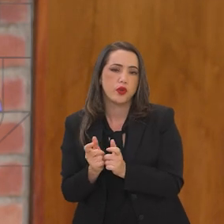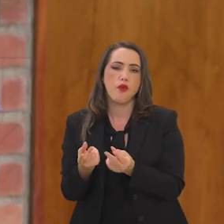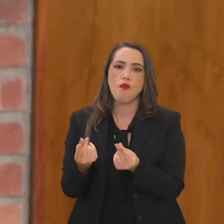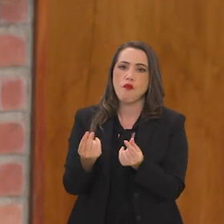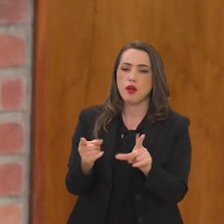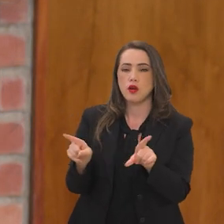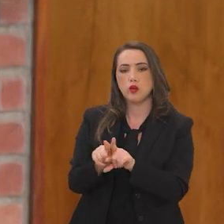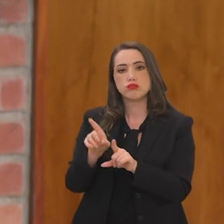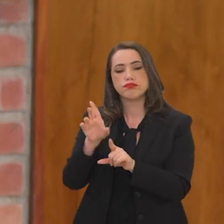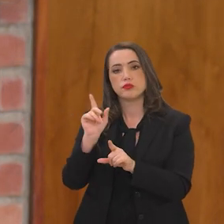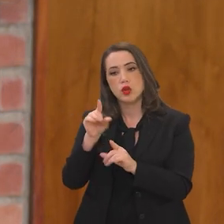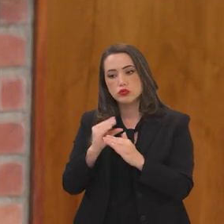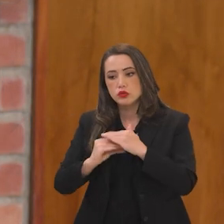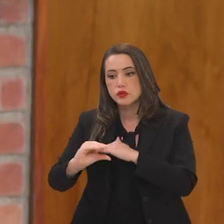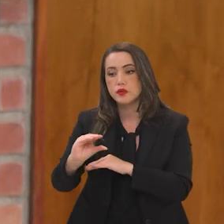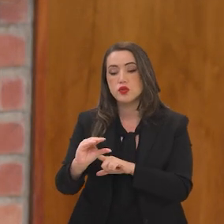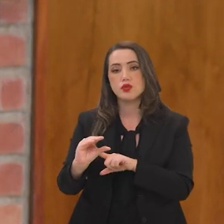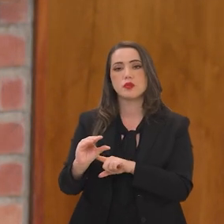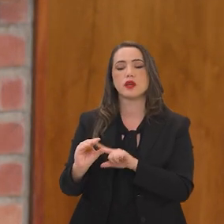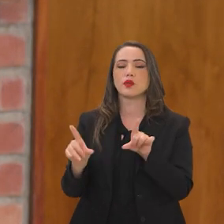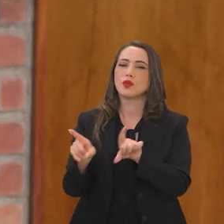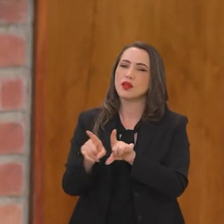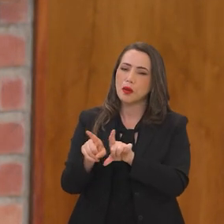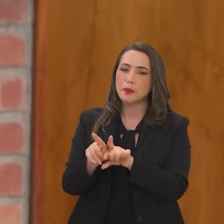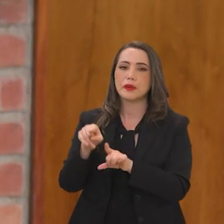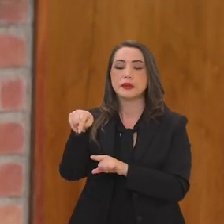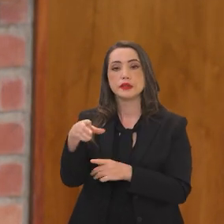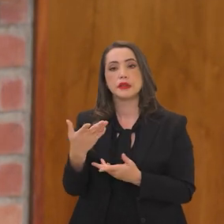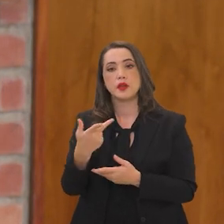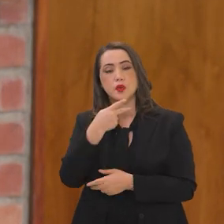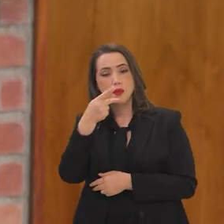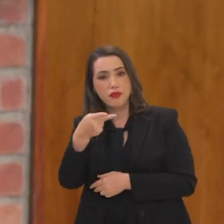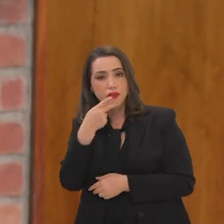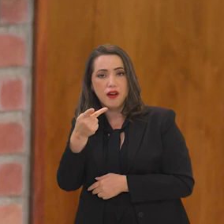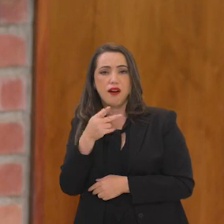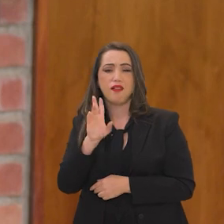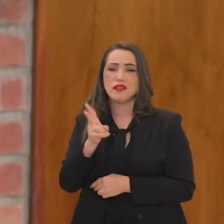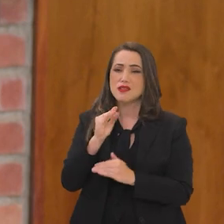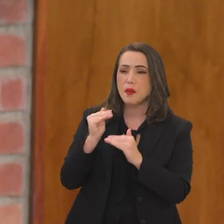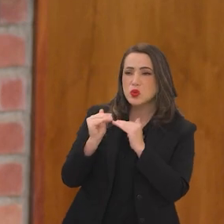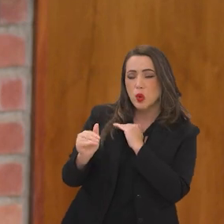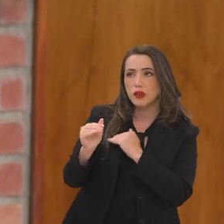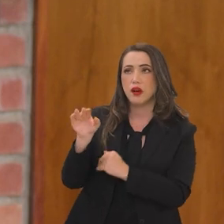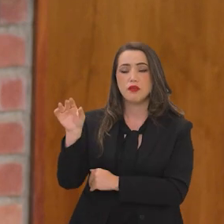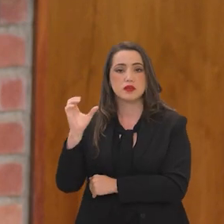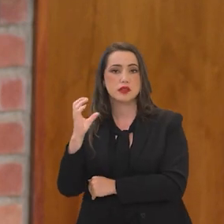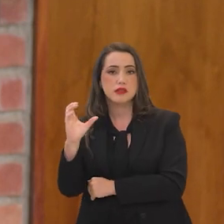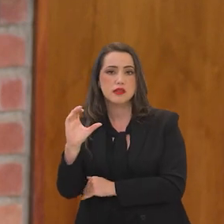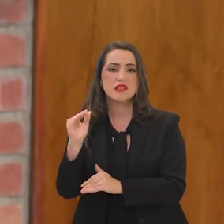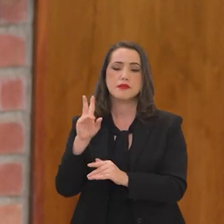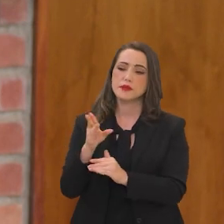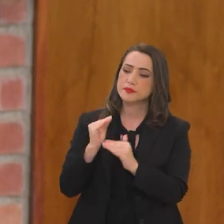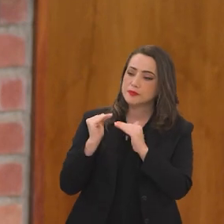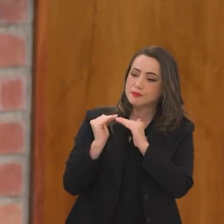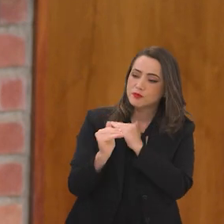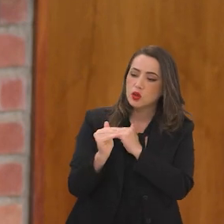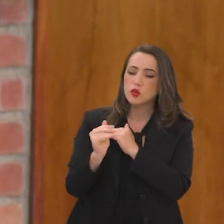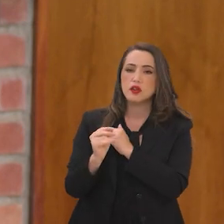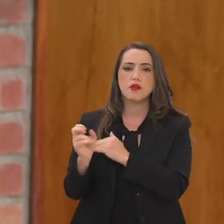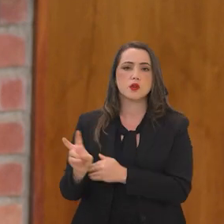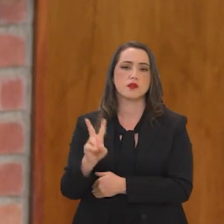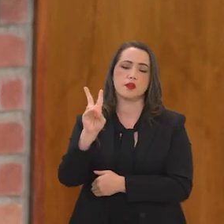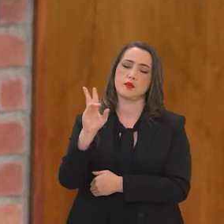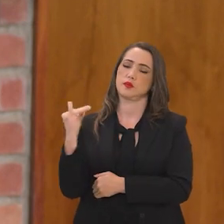bastante acentuada e difícil também por um discurso né que negava a ciência e negava os valores fundamentais